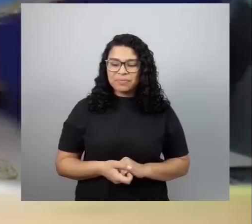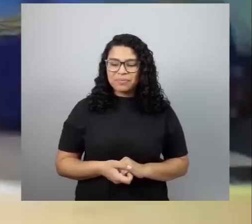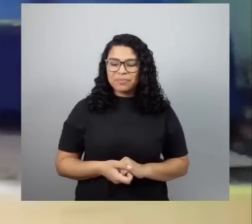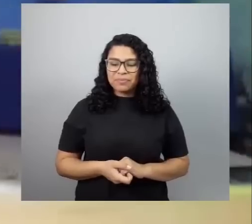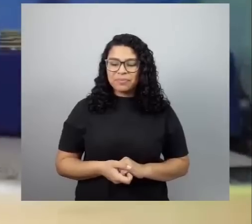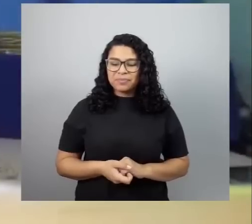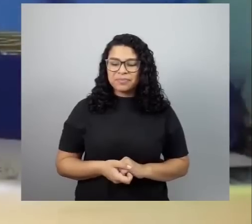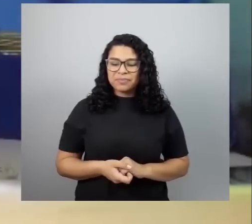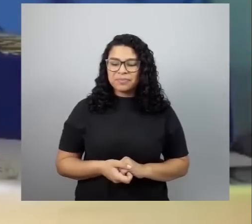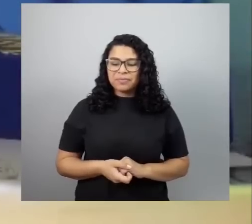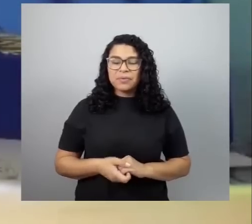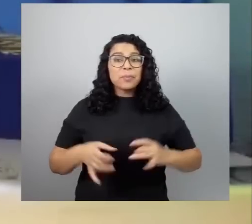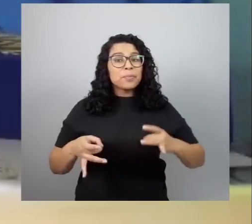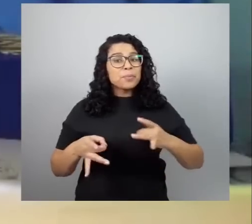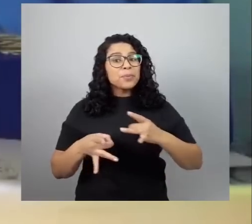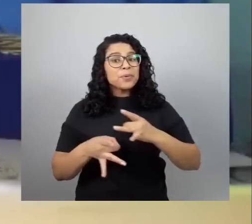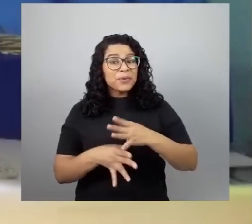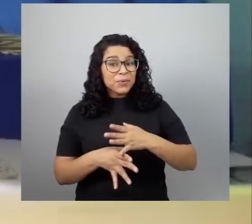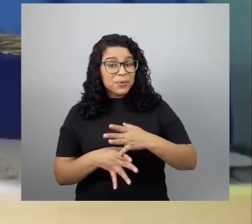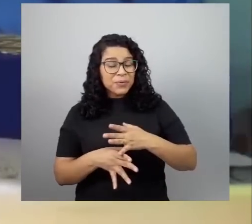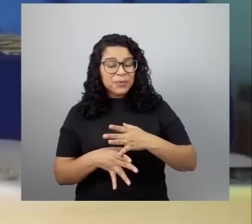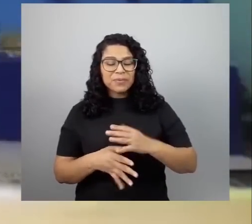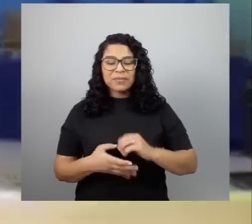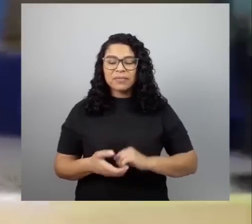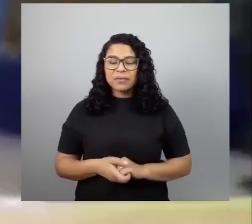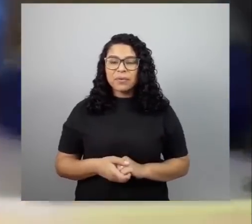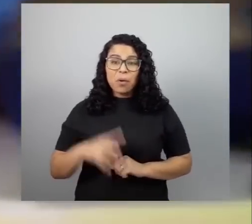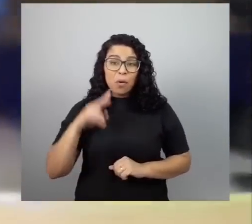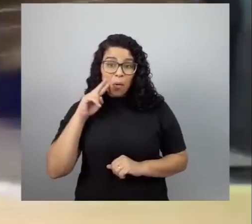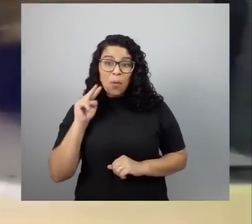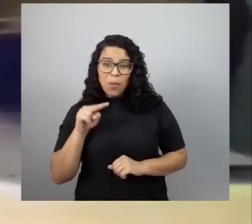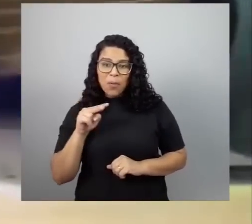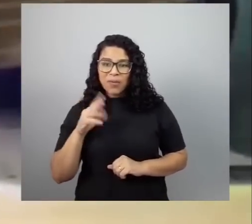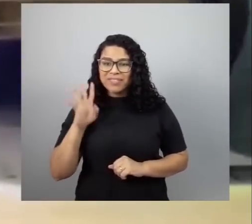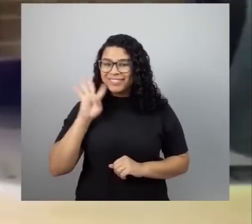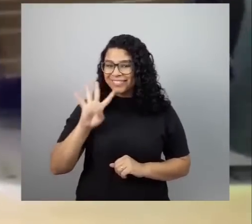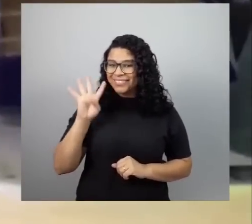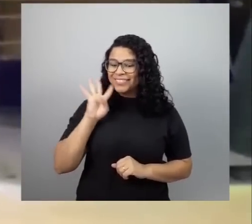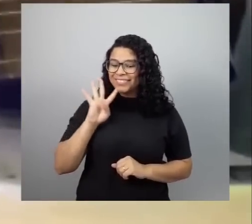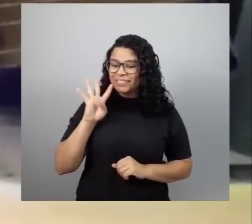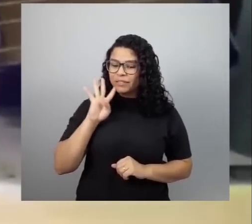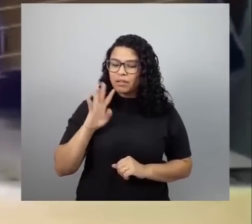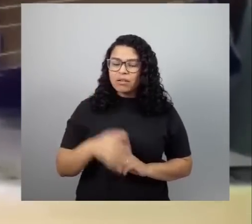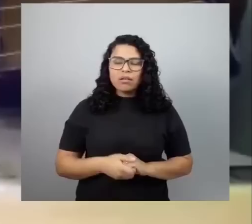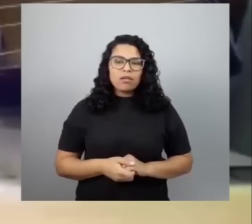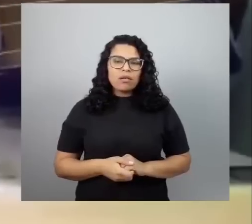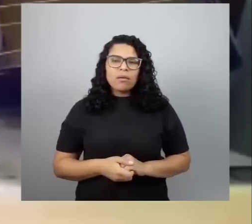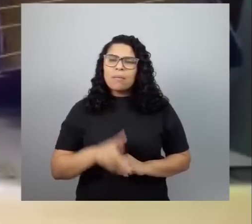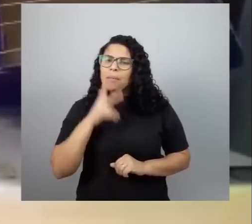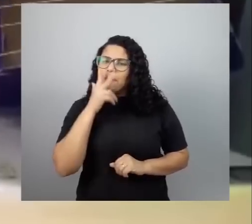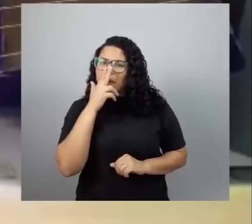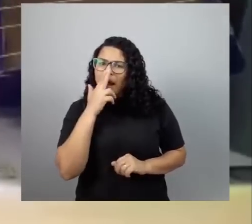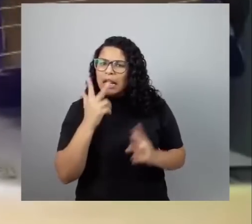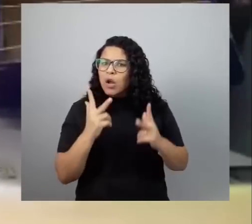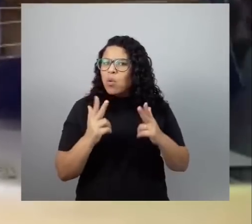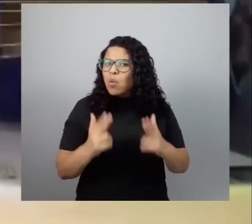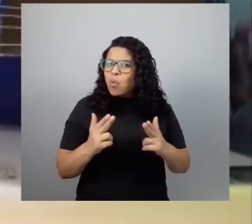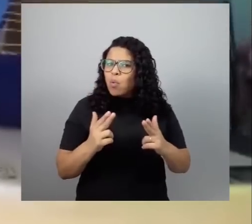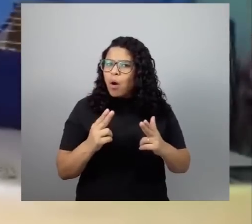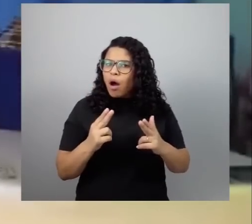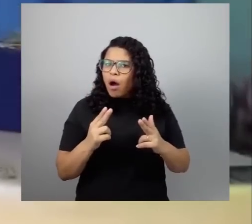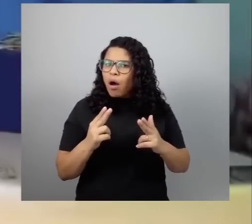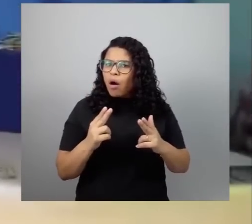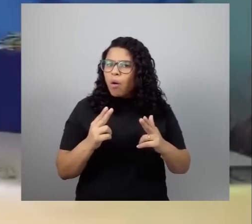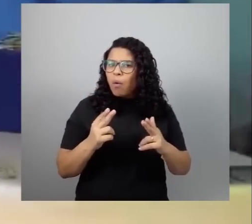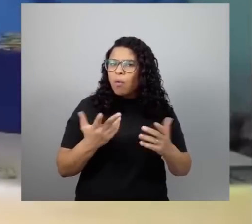pronto. E pronto! Olha só como ficou. Pode não ter a mesma característica do